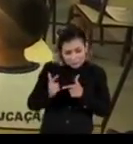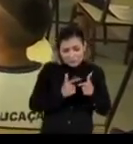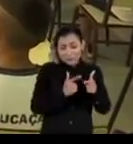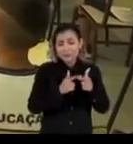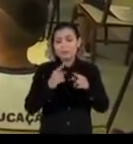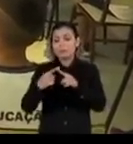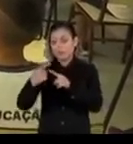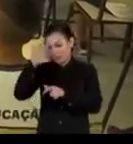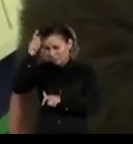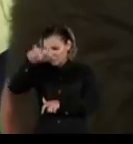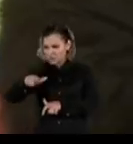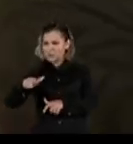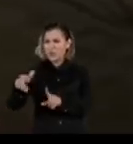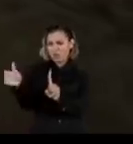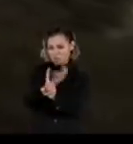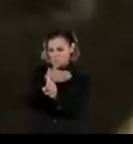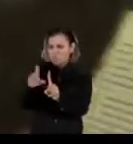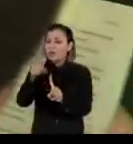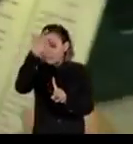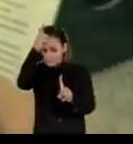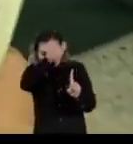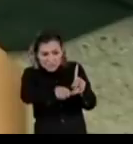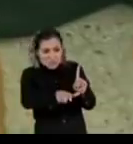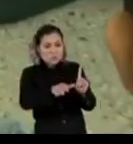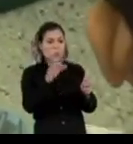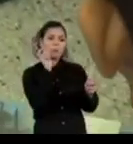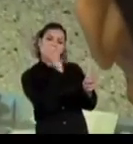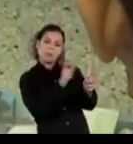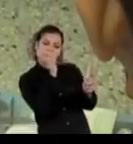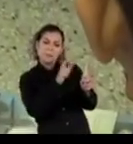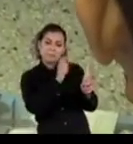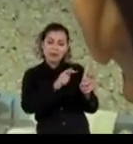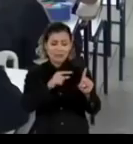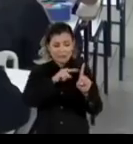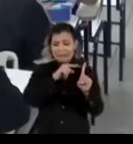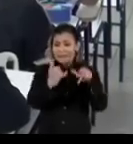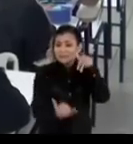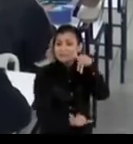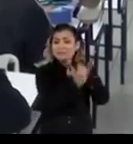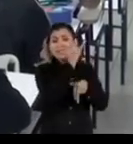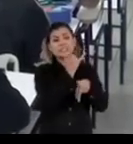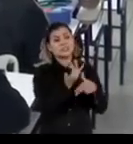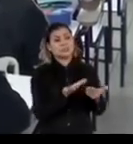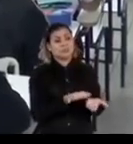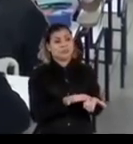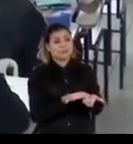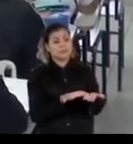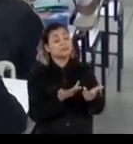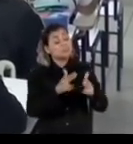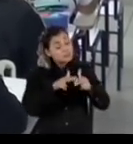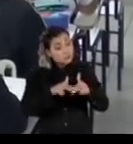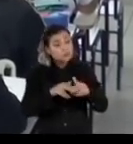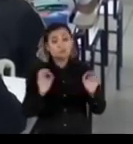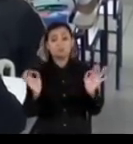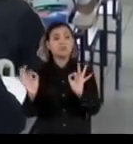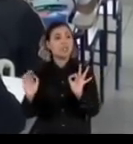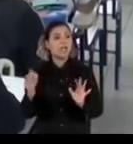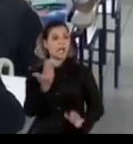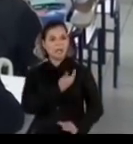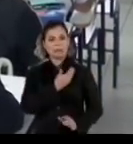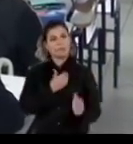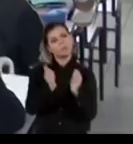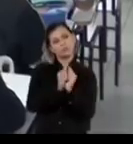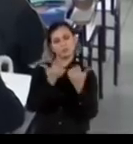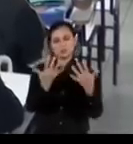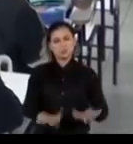para um autor de bullying que passa a não ter mais amigos porque ninguém consegue estar